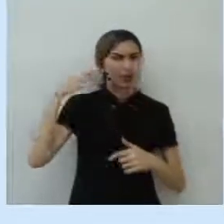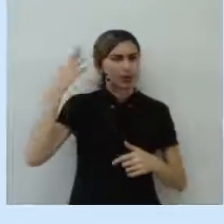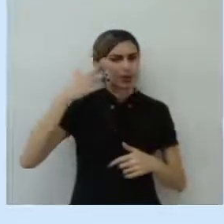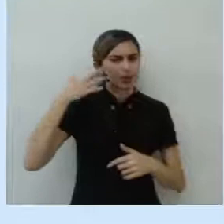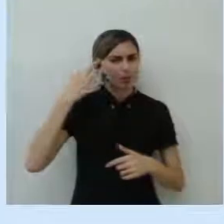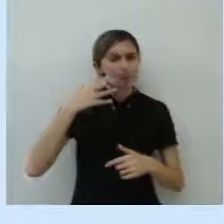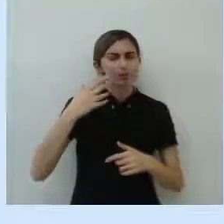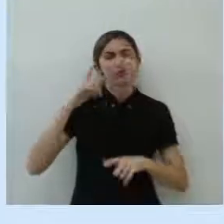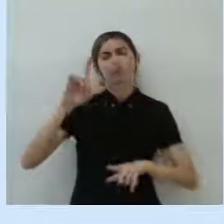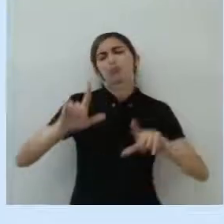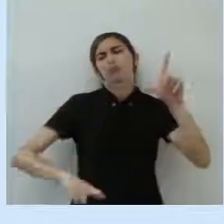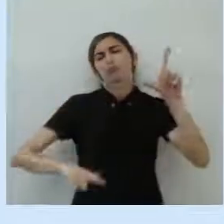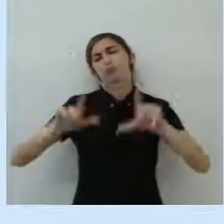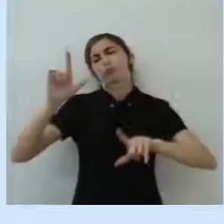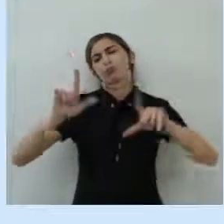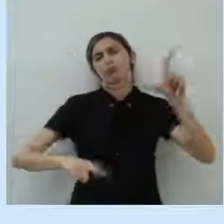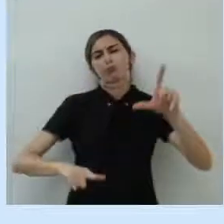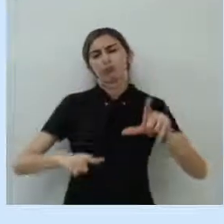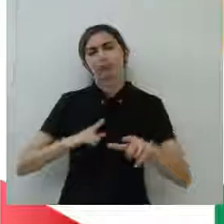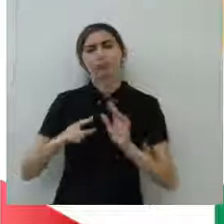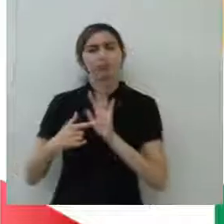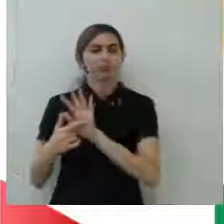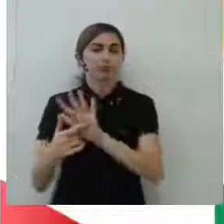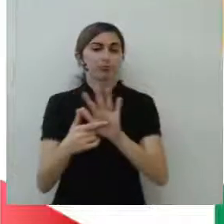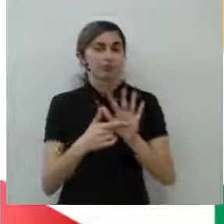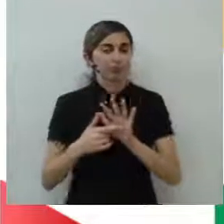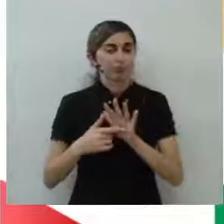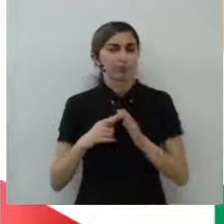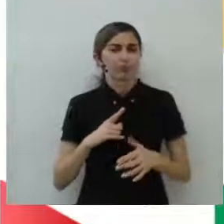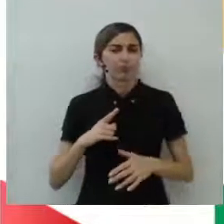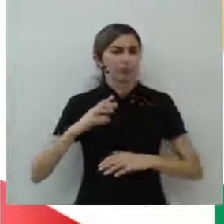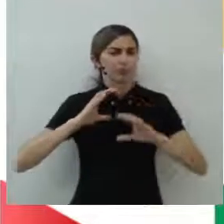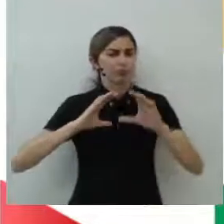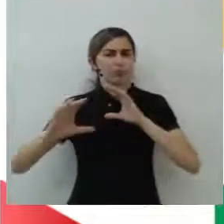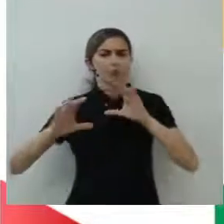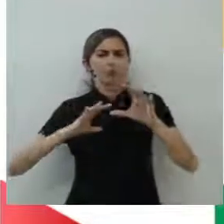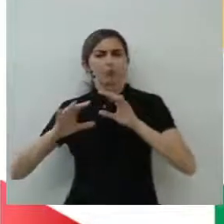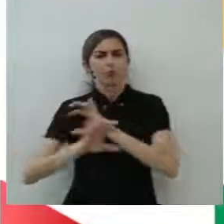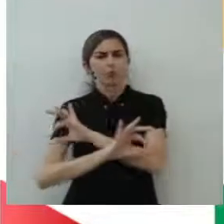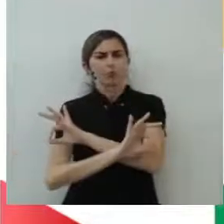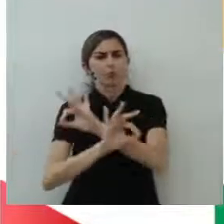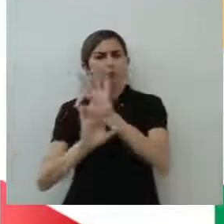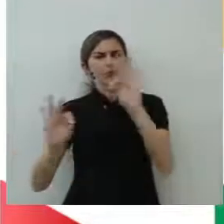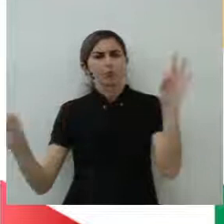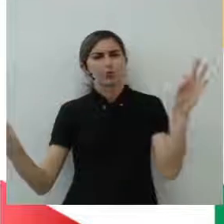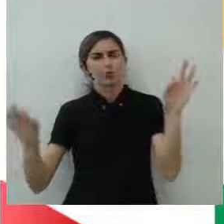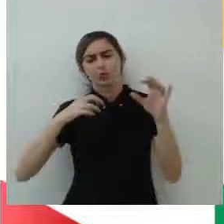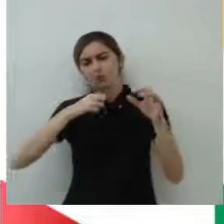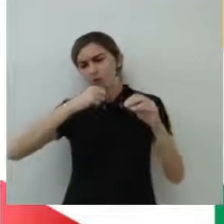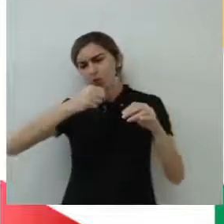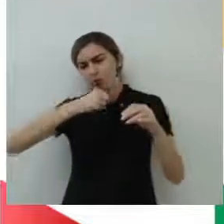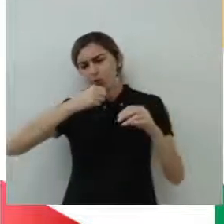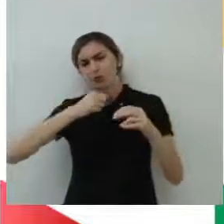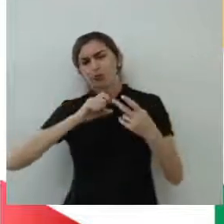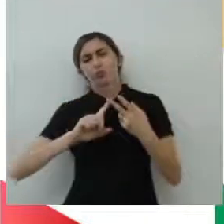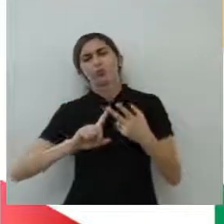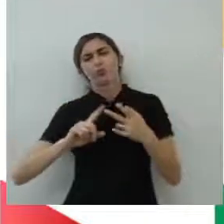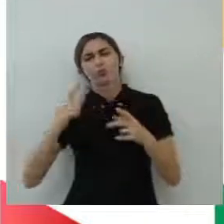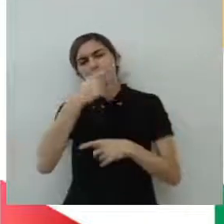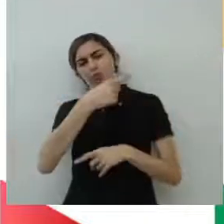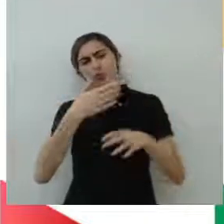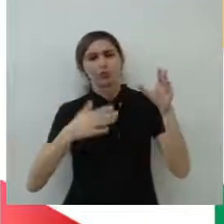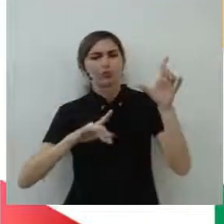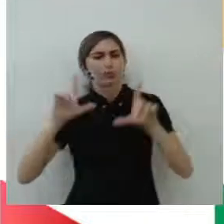e na TV. Ele demonstrou ser um comunicador maravilhoso no rádio, foi levado para a